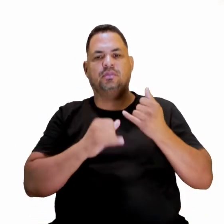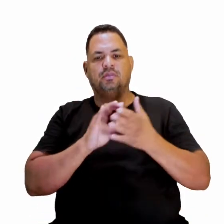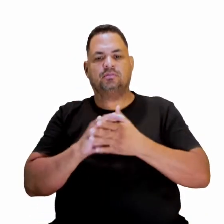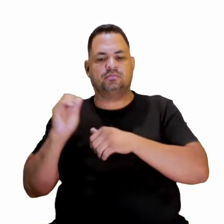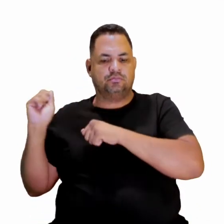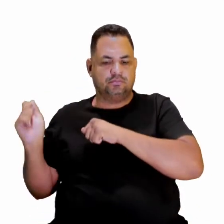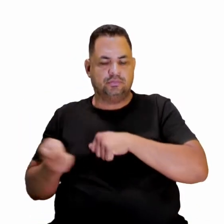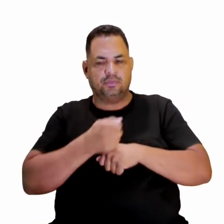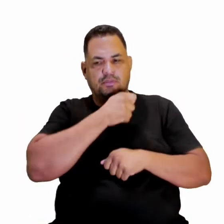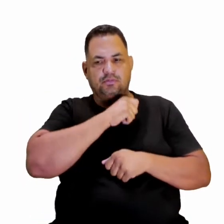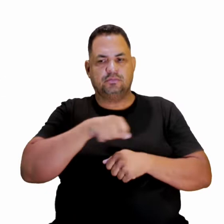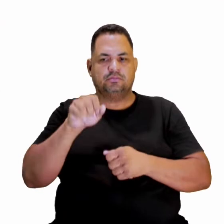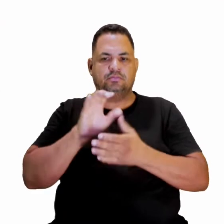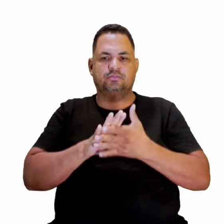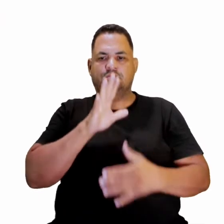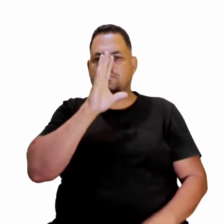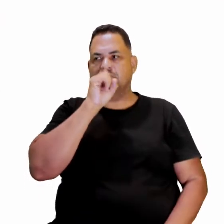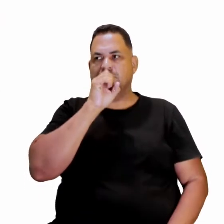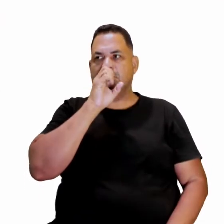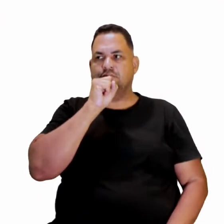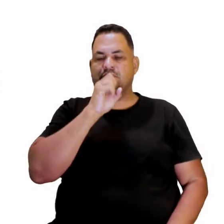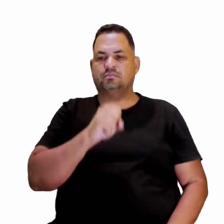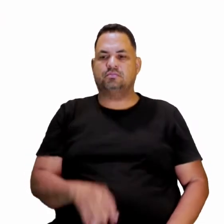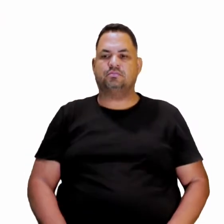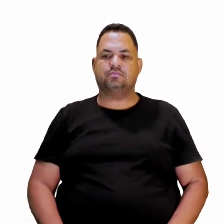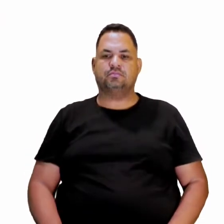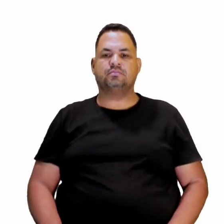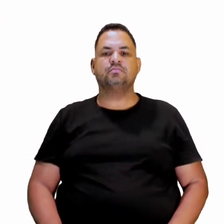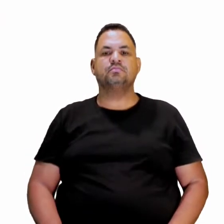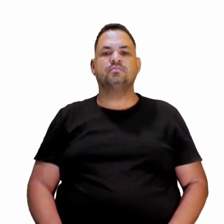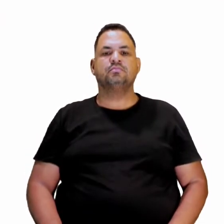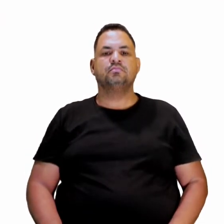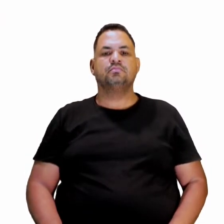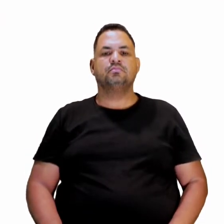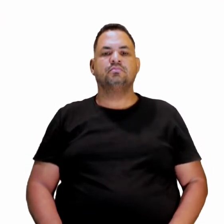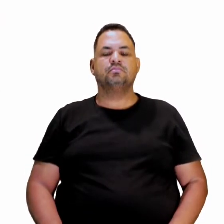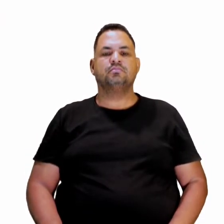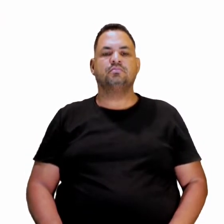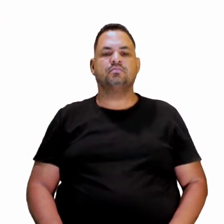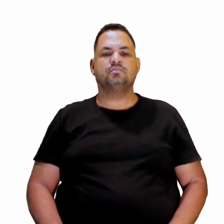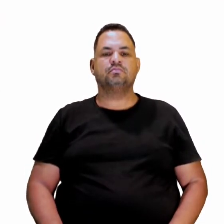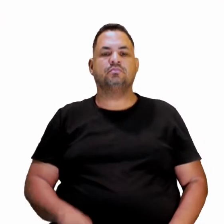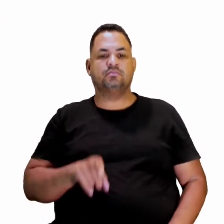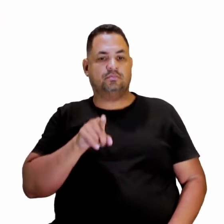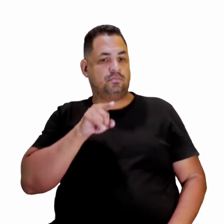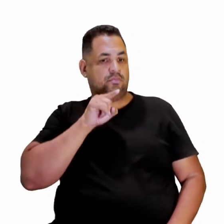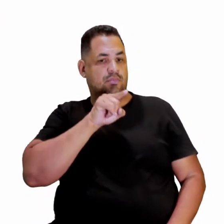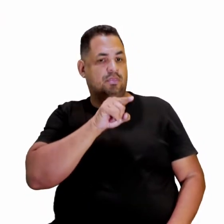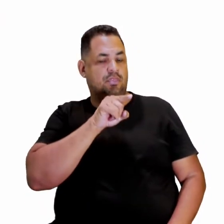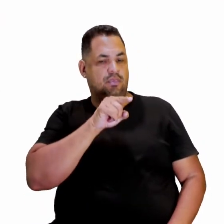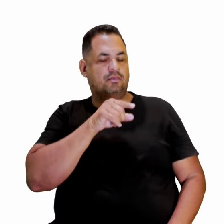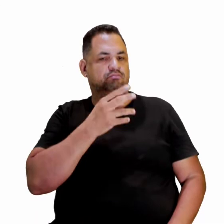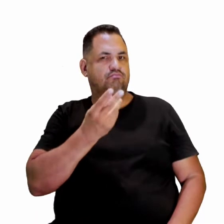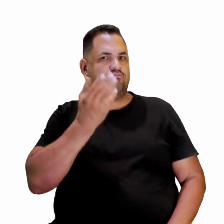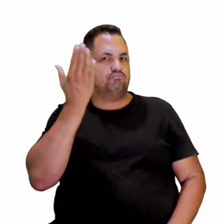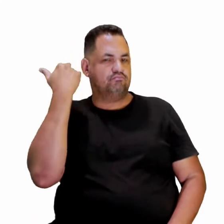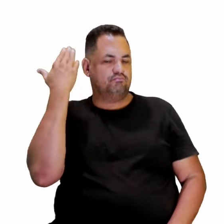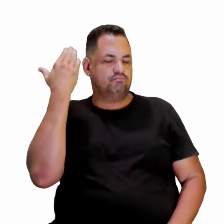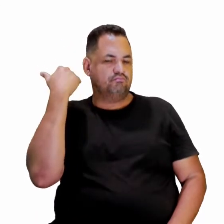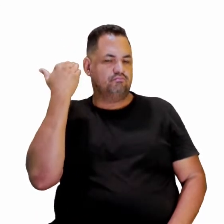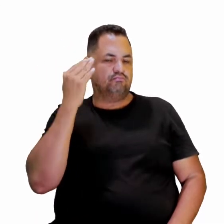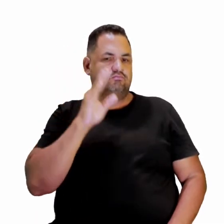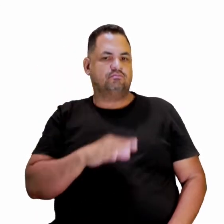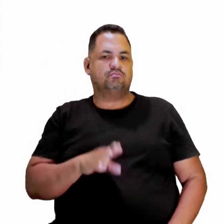tênis no sábado. He was nice. Ele era legal. Was é